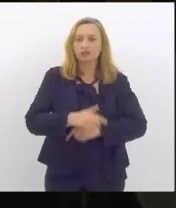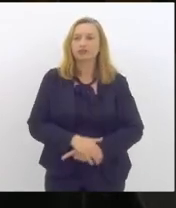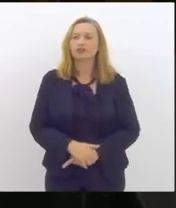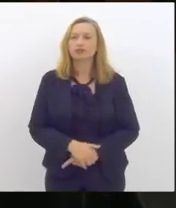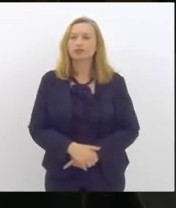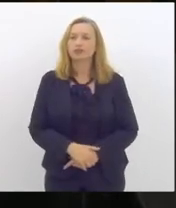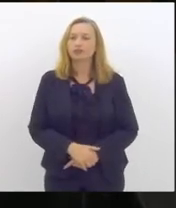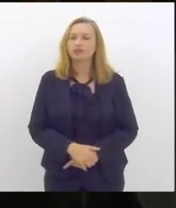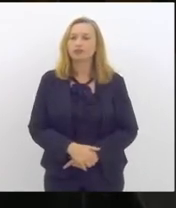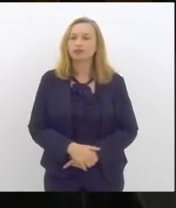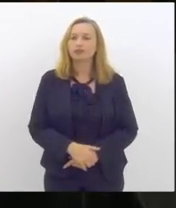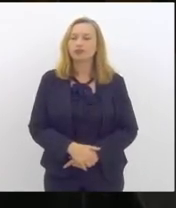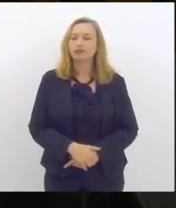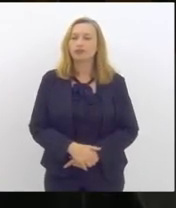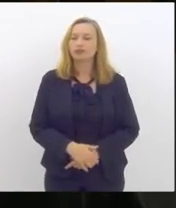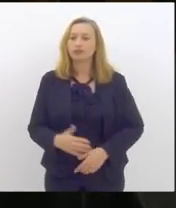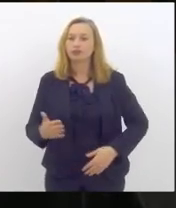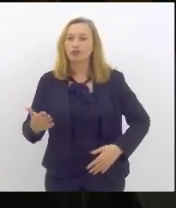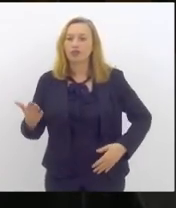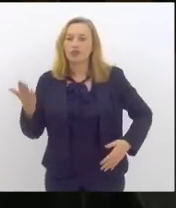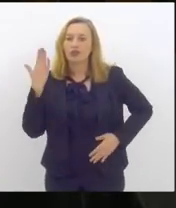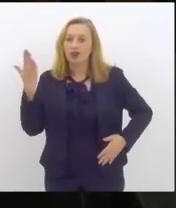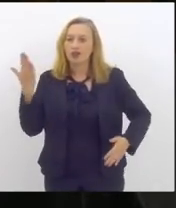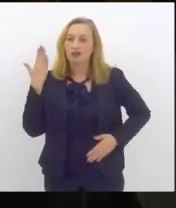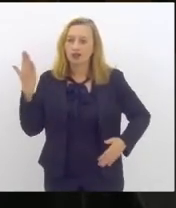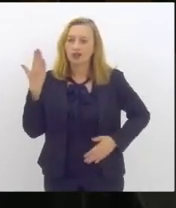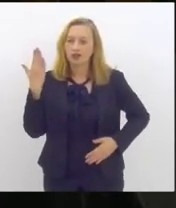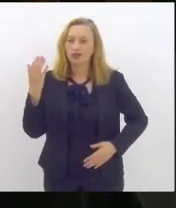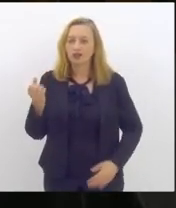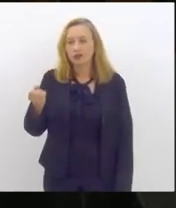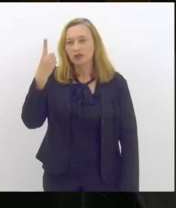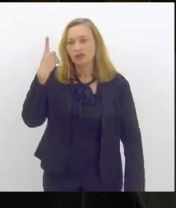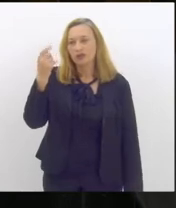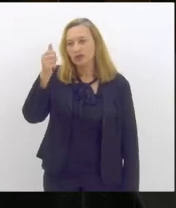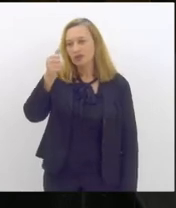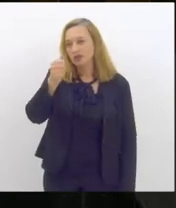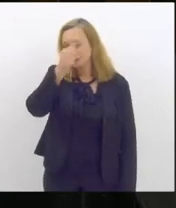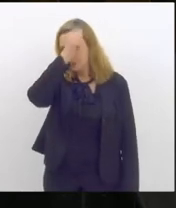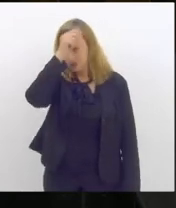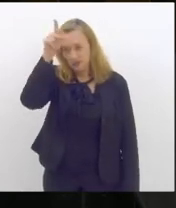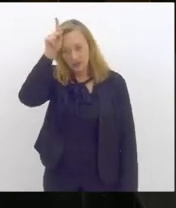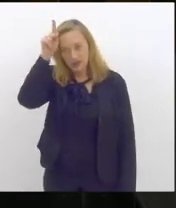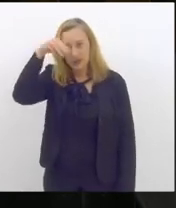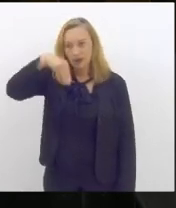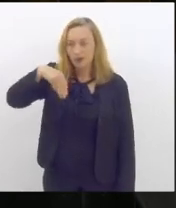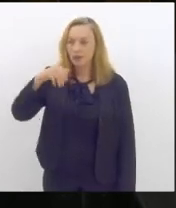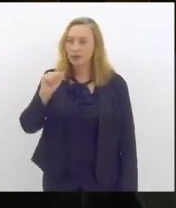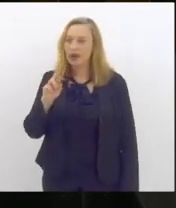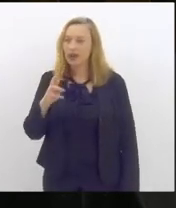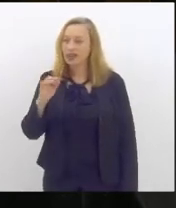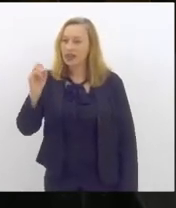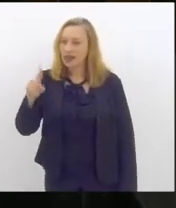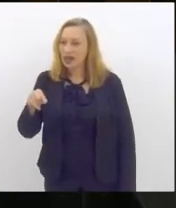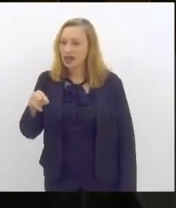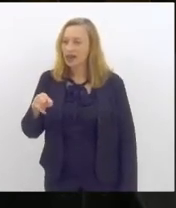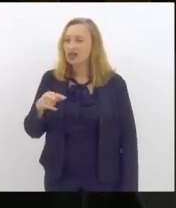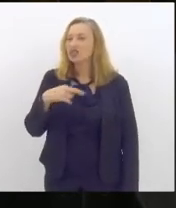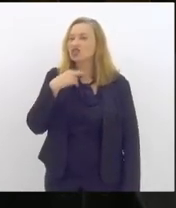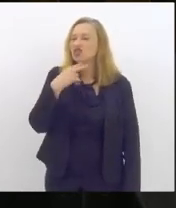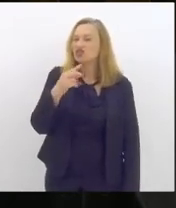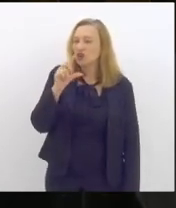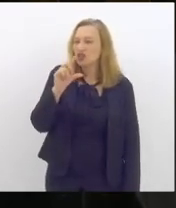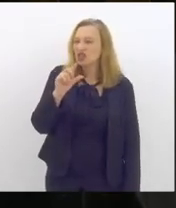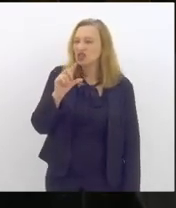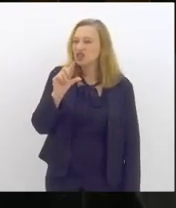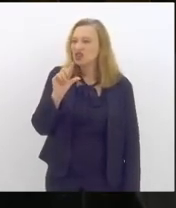alerj o Vagabundo do ex-prefeito Tinho de Maricá aquele de voz fina